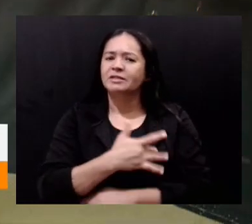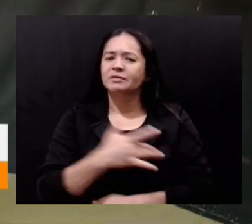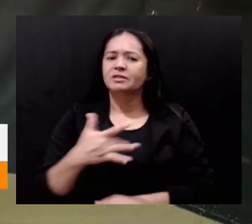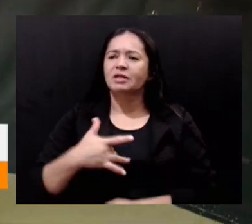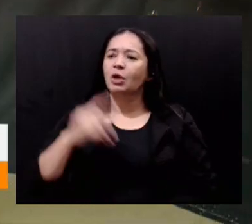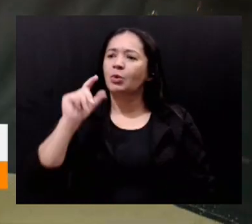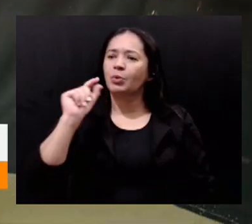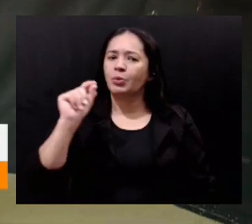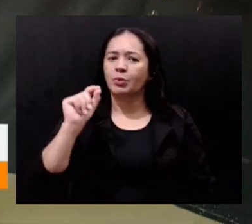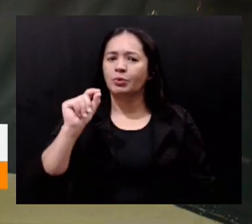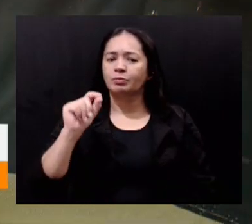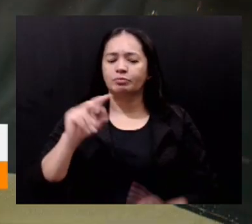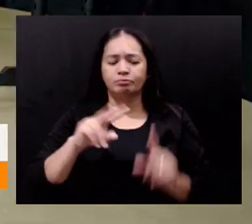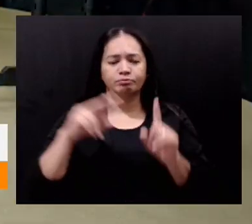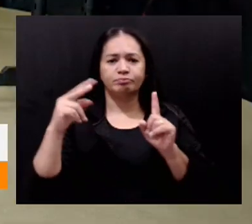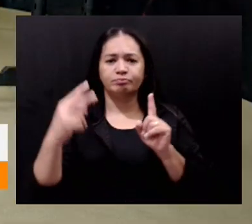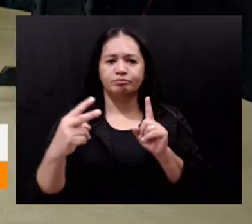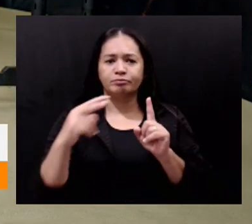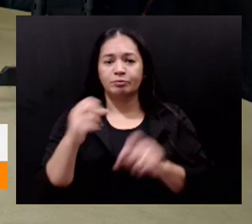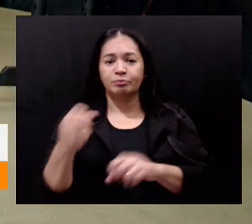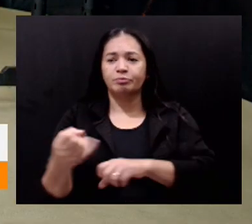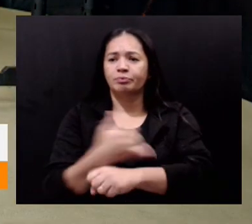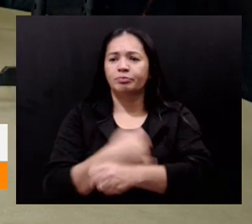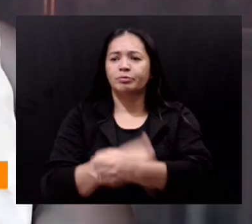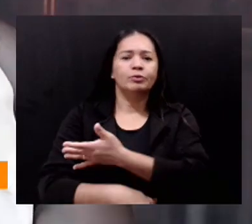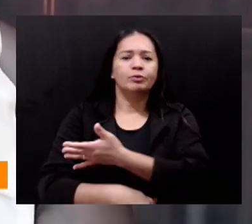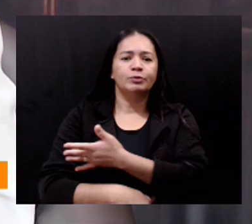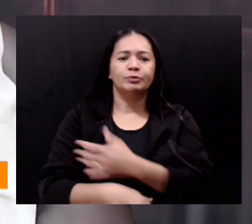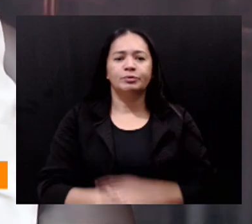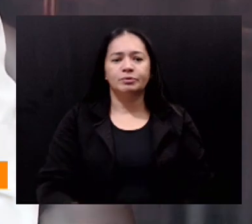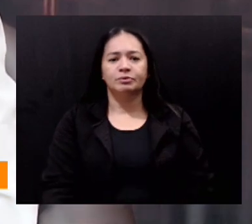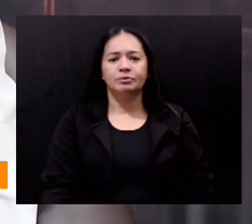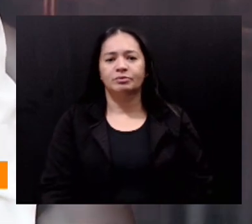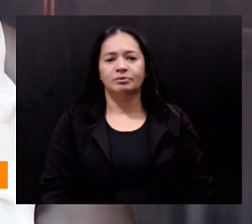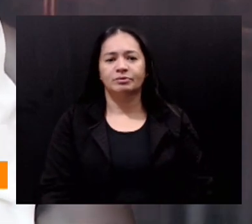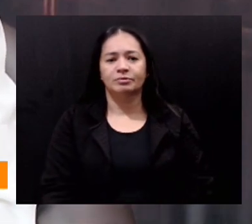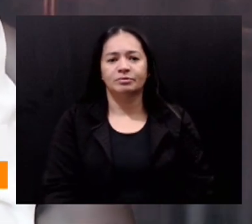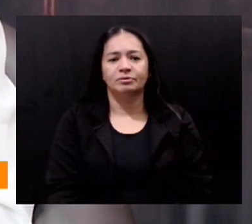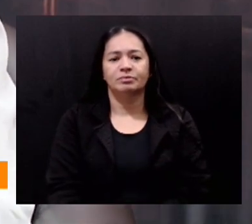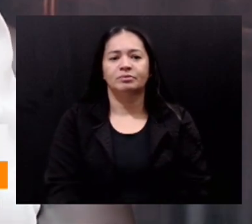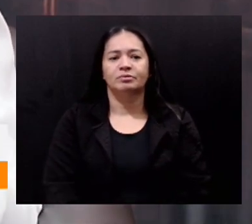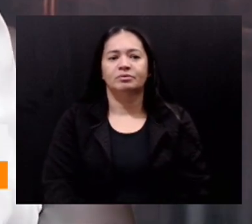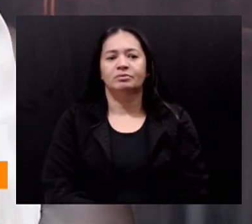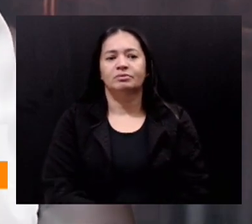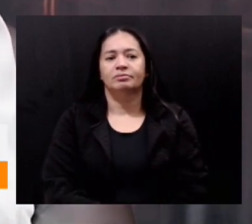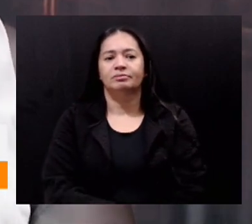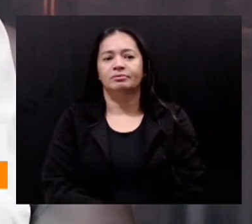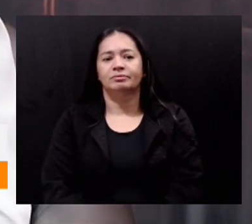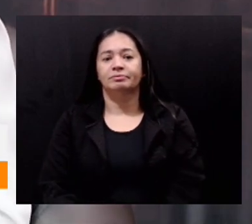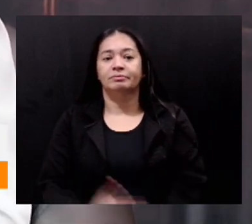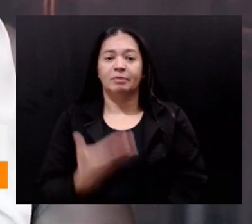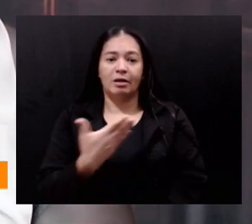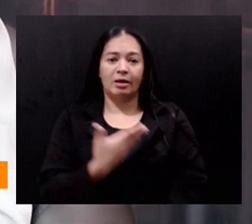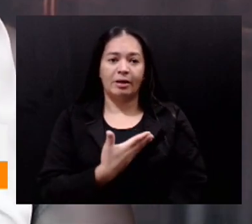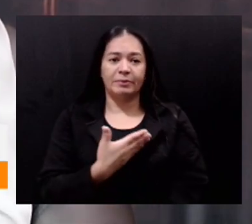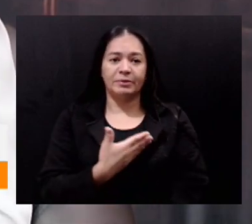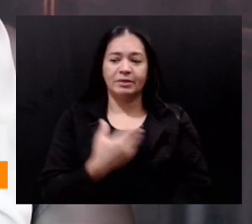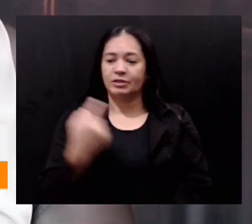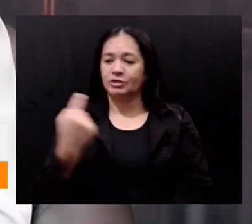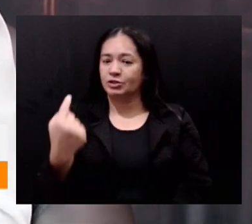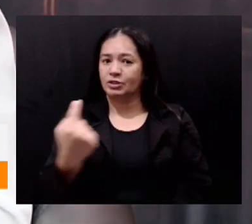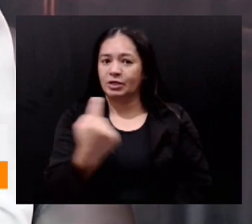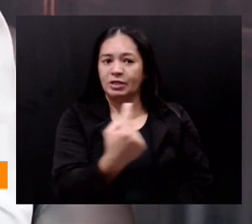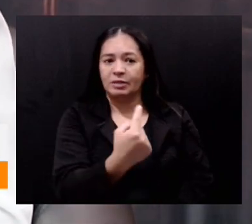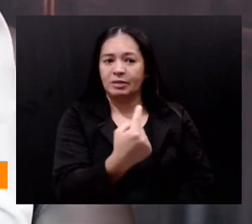vista emocional. Vamos lá, né, a amizade, para cada pessoa tem um significado